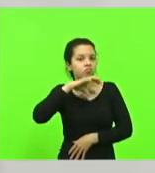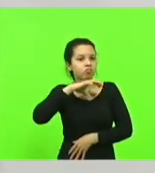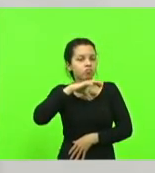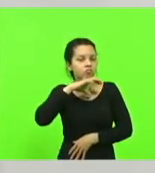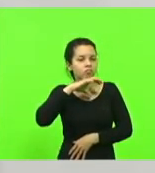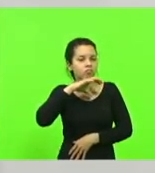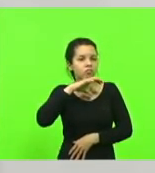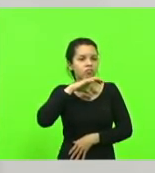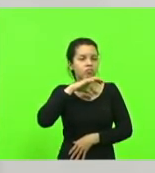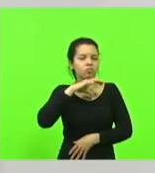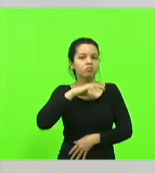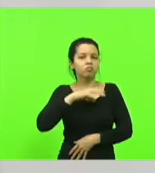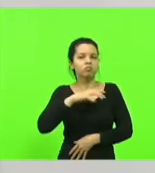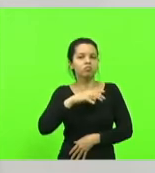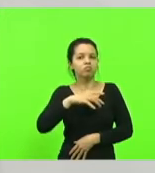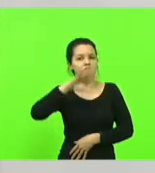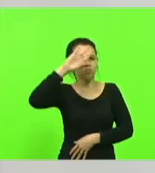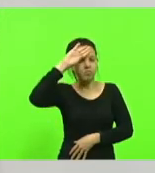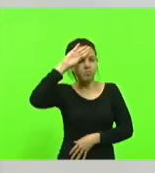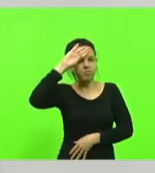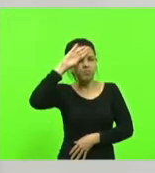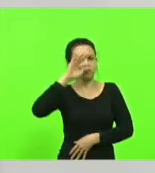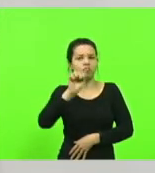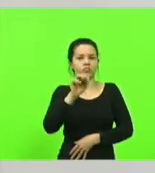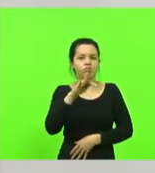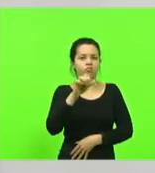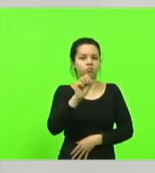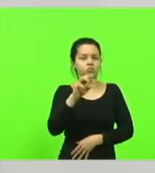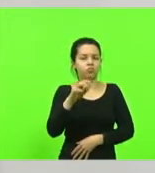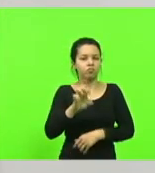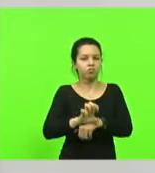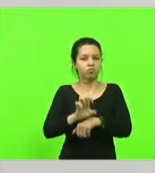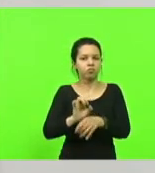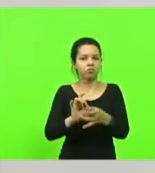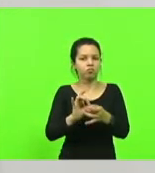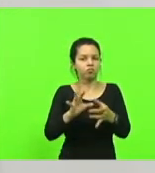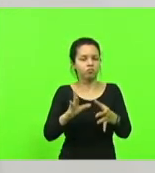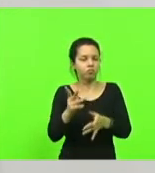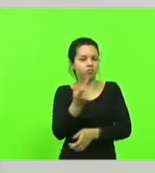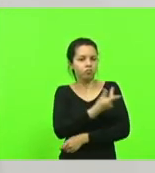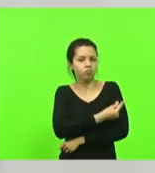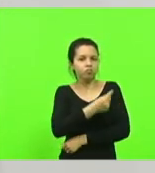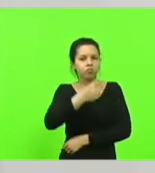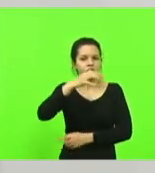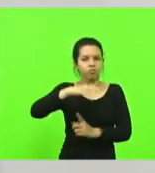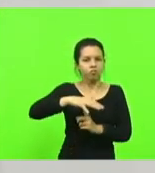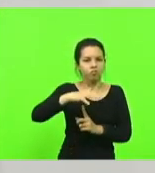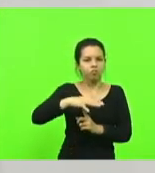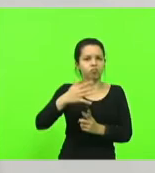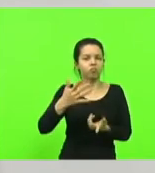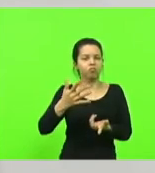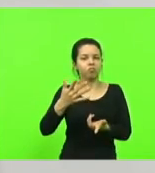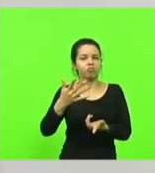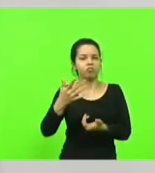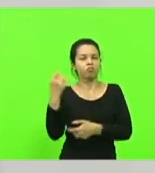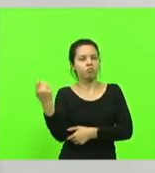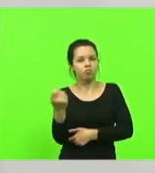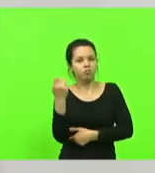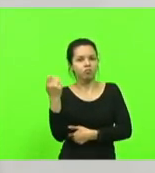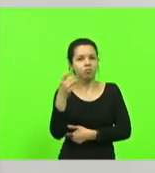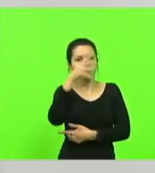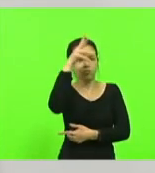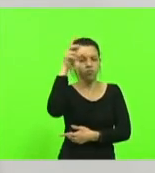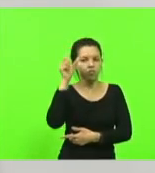da febre aftosa nos estados livres de vacinação também, como é o Paraná, o Rio Grande e o Mato Grosso hoje. Nós vamos perder